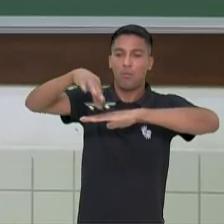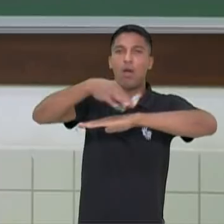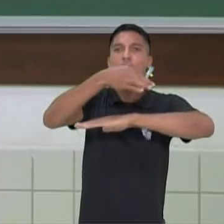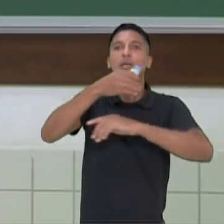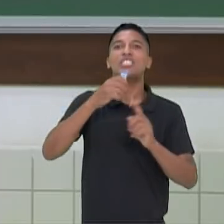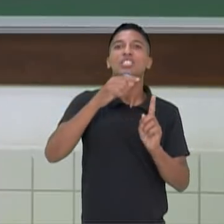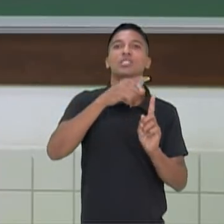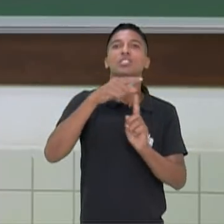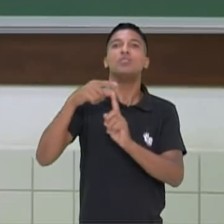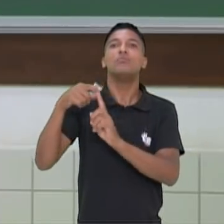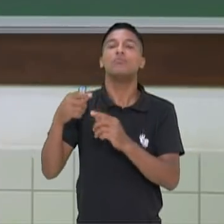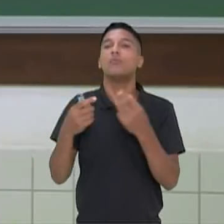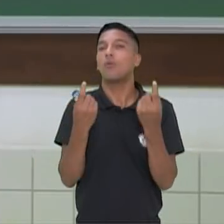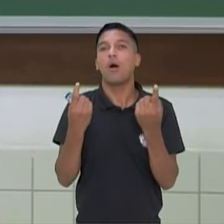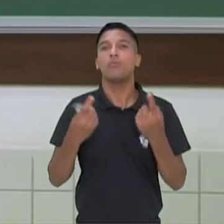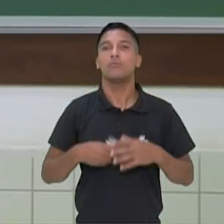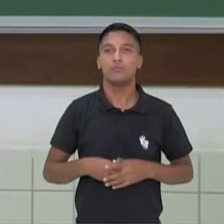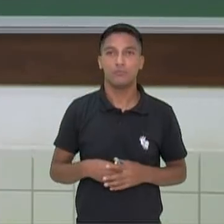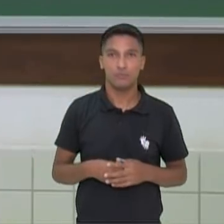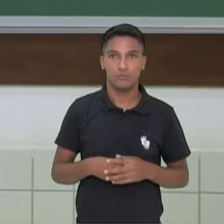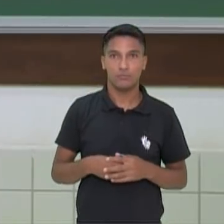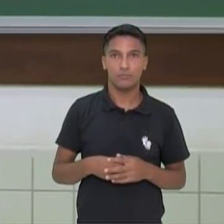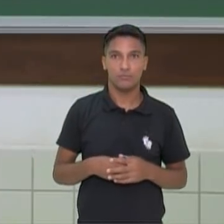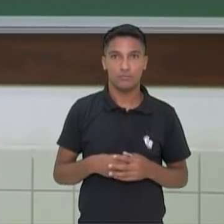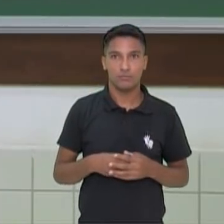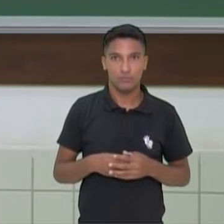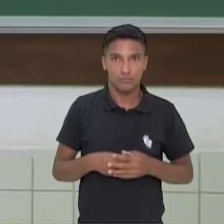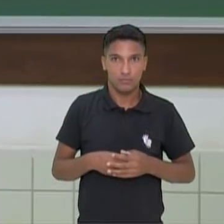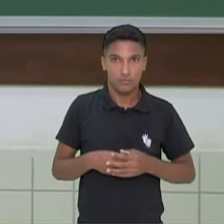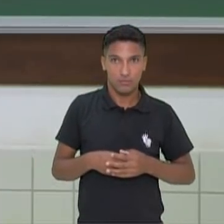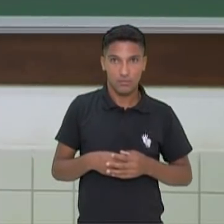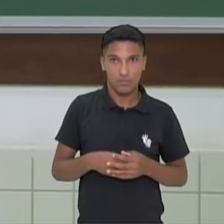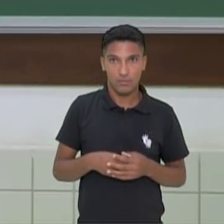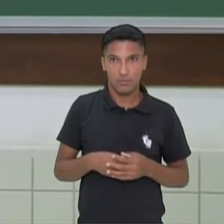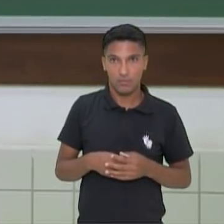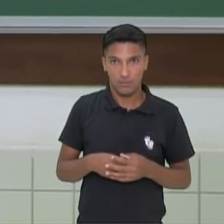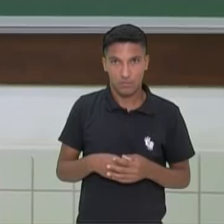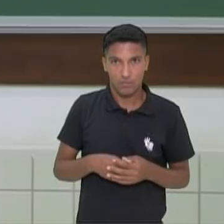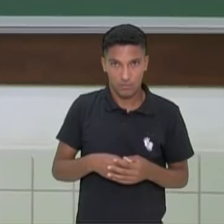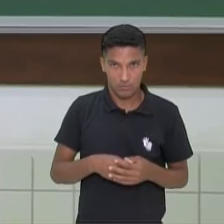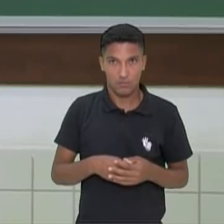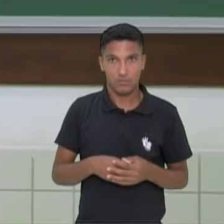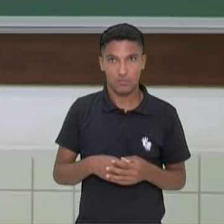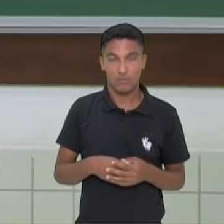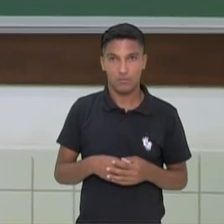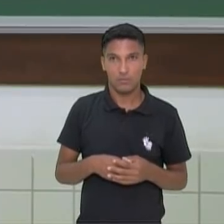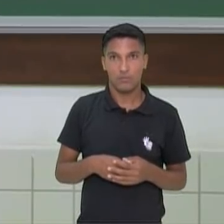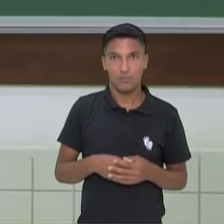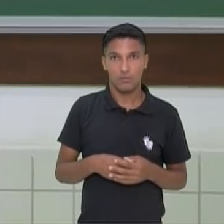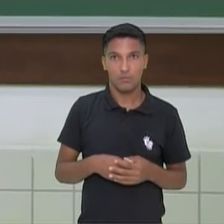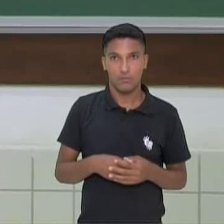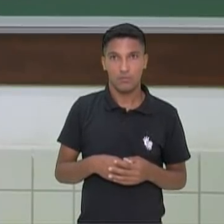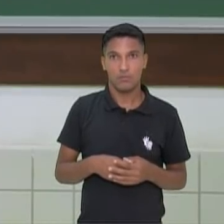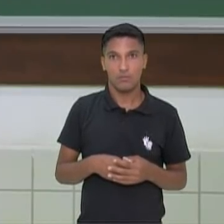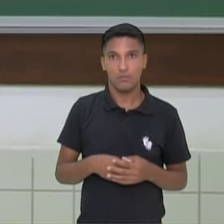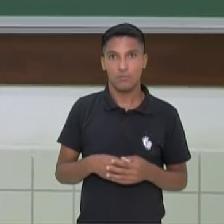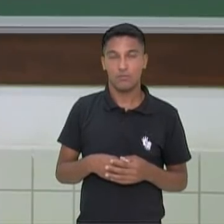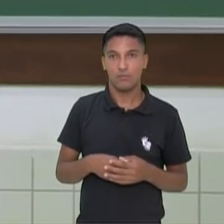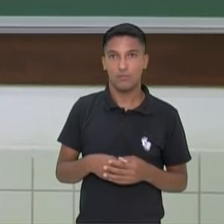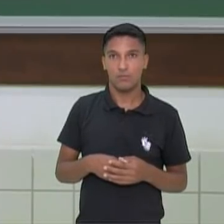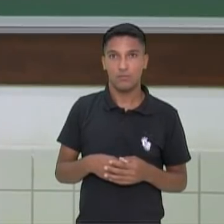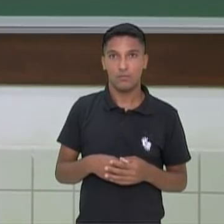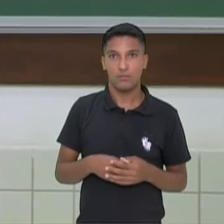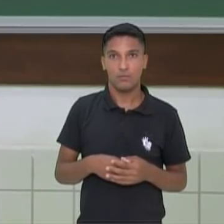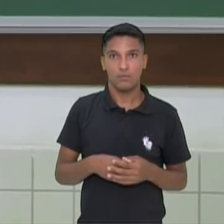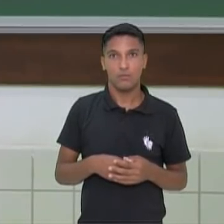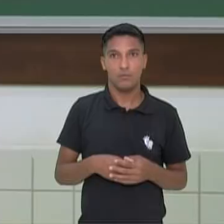categorias, né, do skate é a mais praticada no mundo, considerada pelo menos a mais praticada no